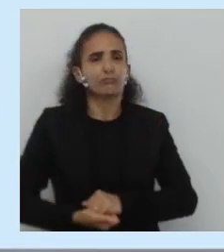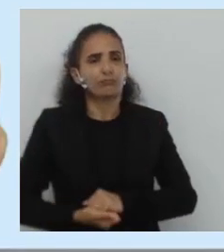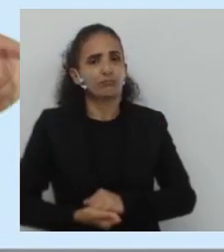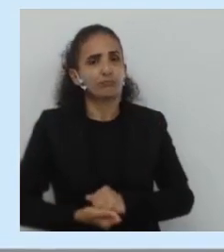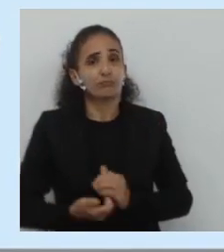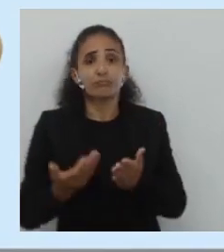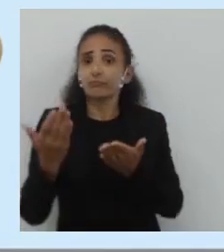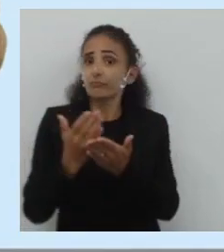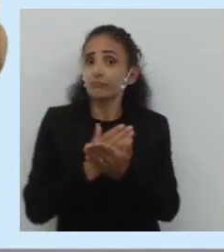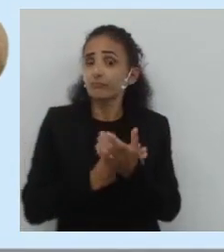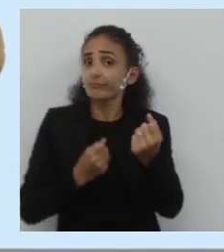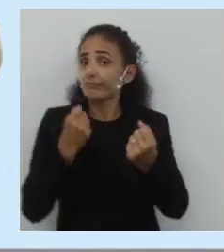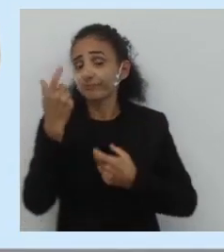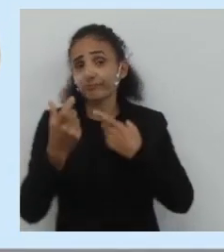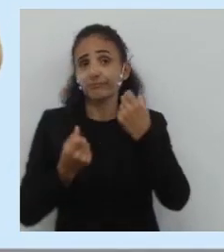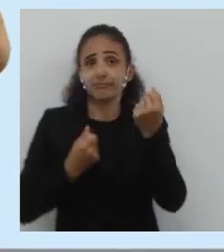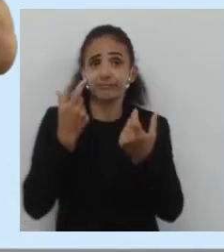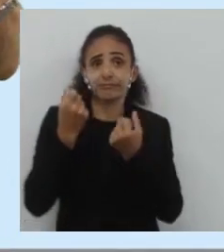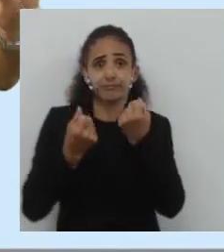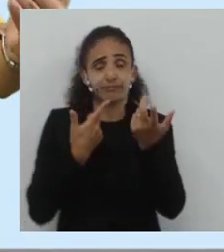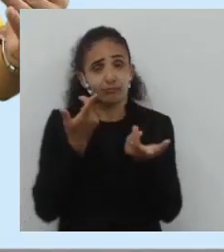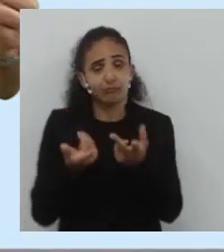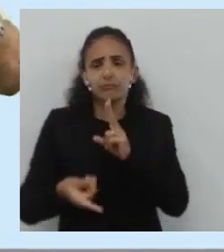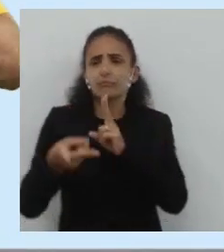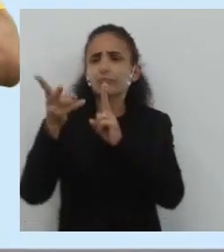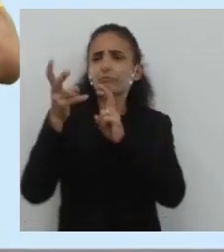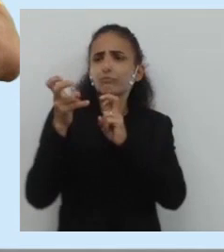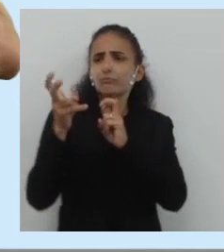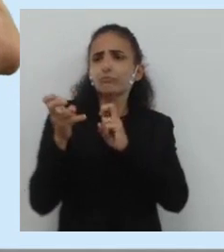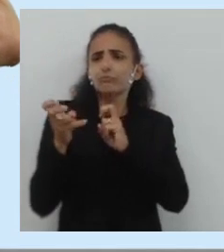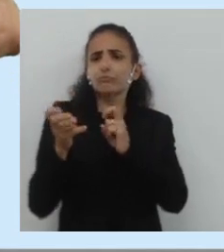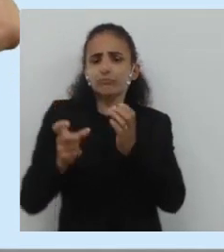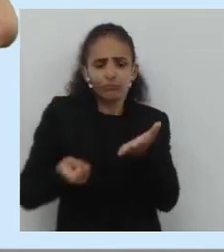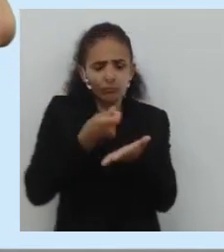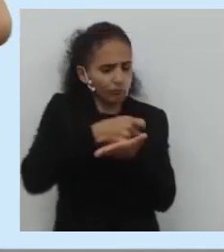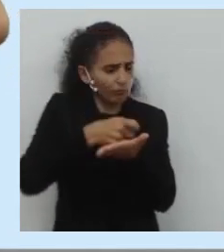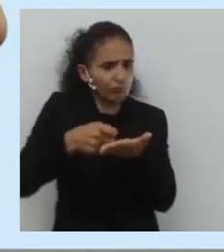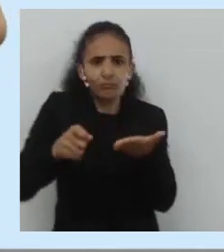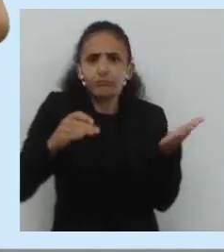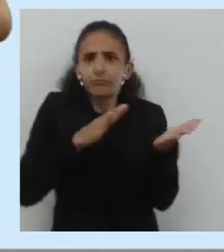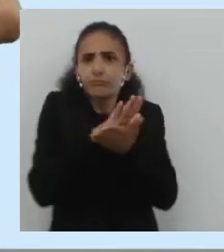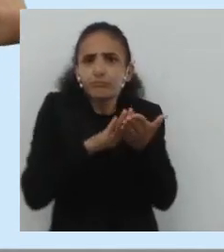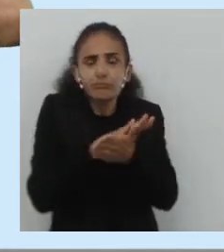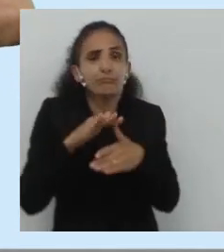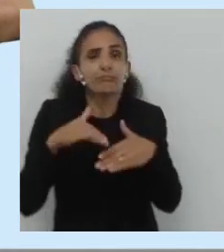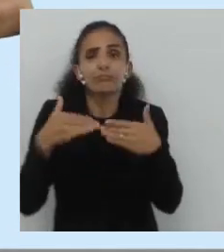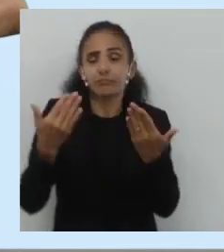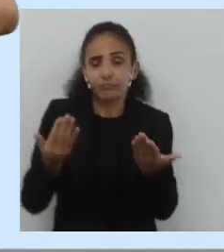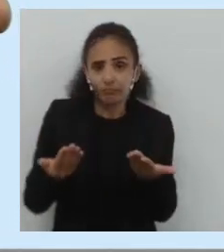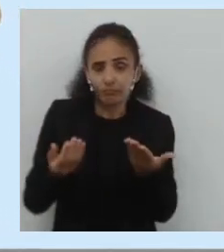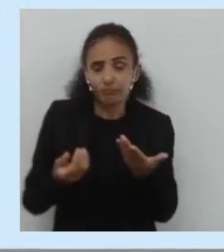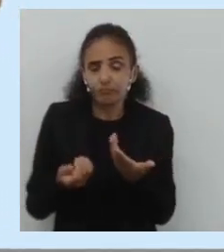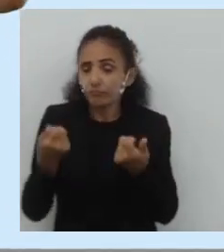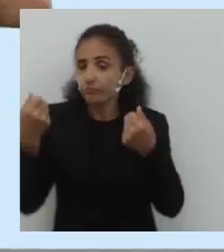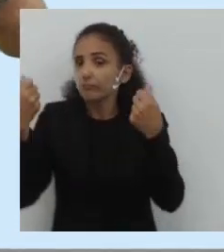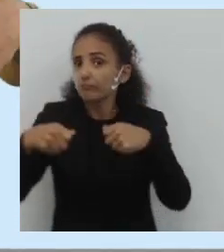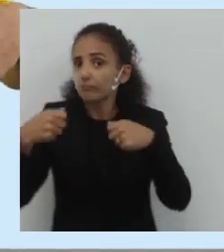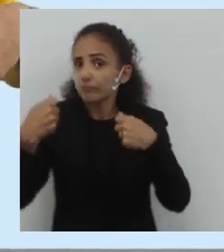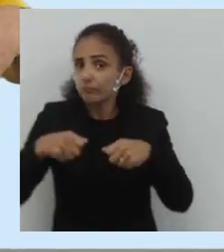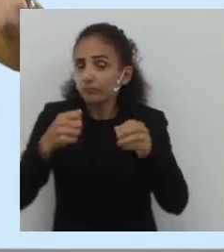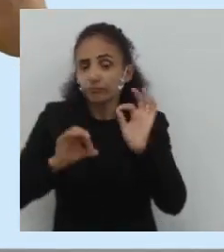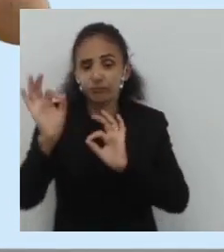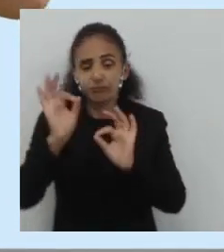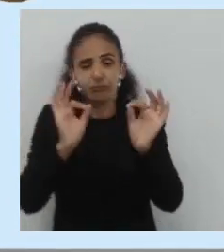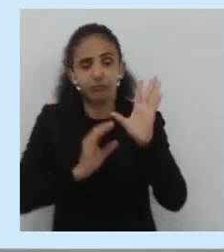seguinte: muitas vezes, quando apenas ouvimos e não fazemos registro de tomadas de notas, de